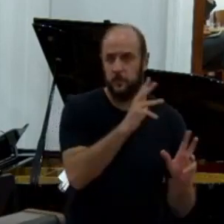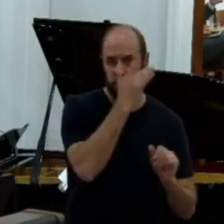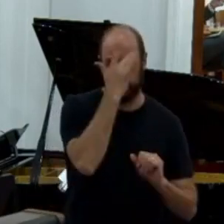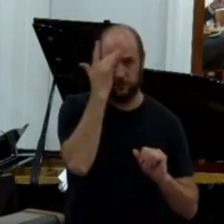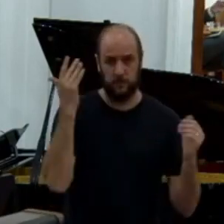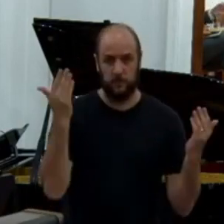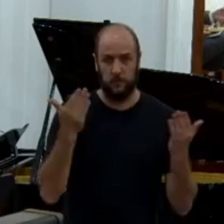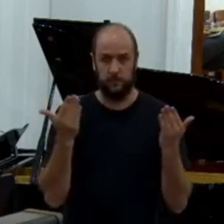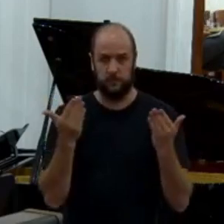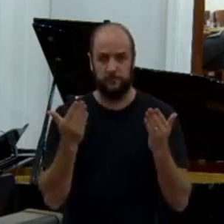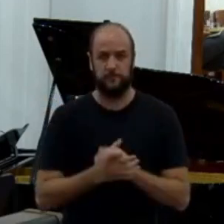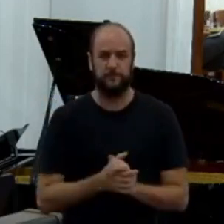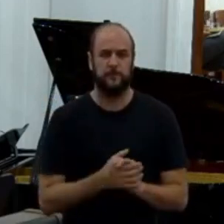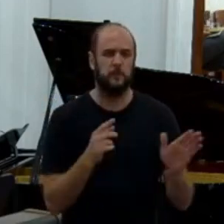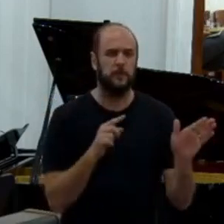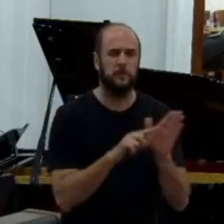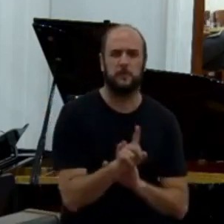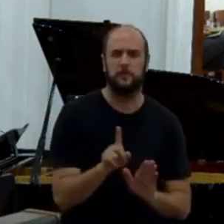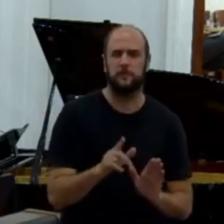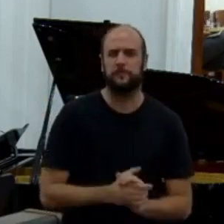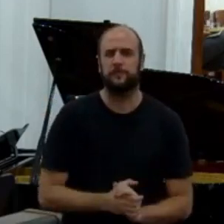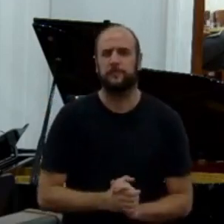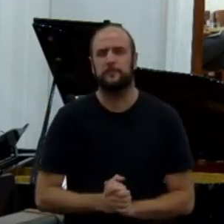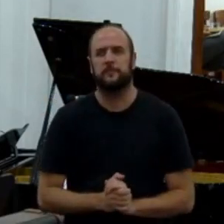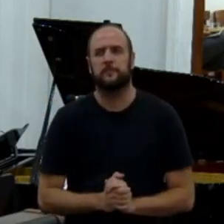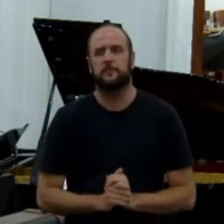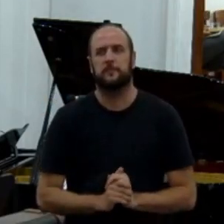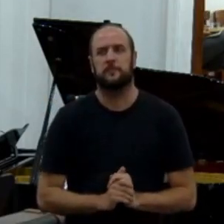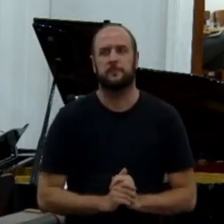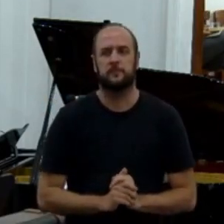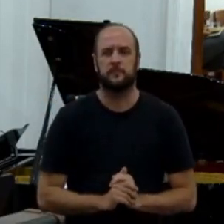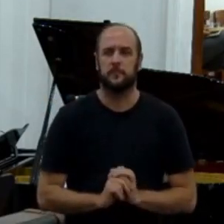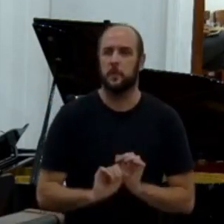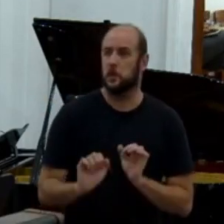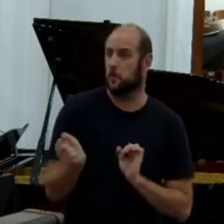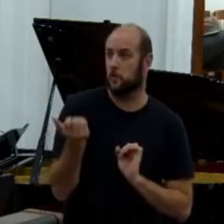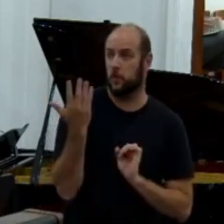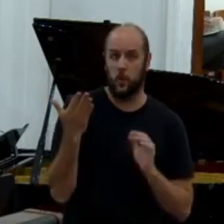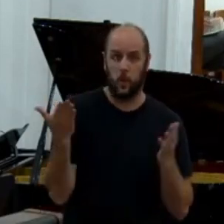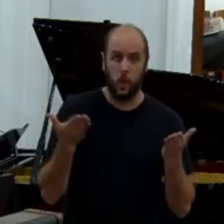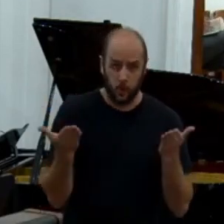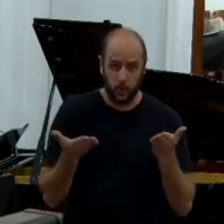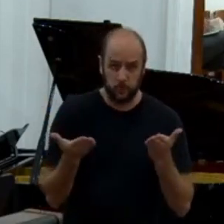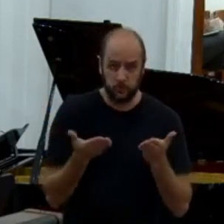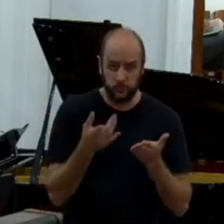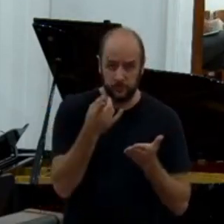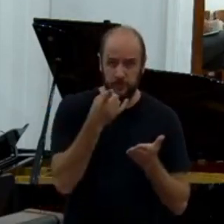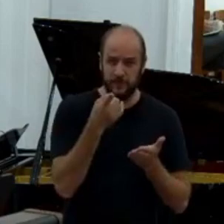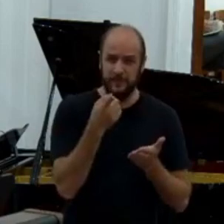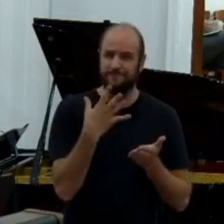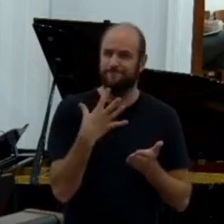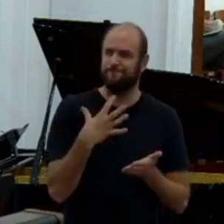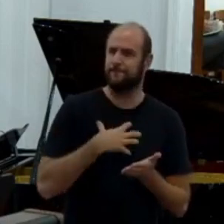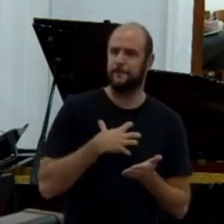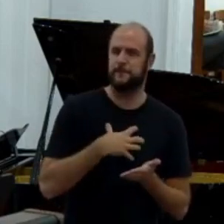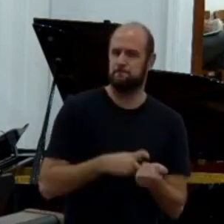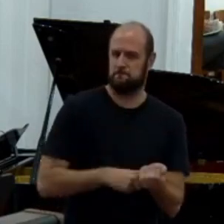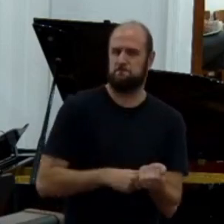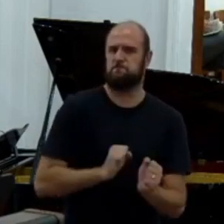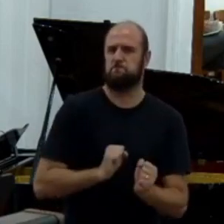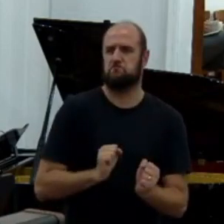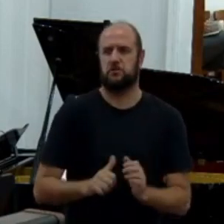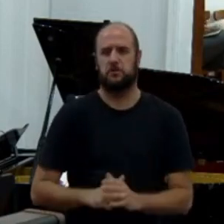noite. Algo aconteceu hoje que te deixou